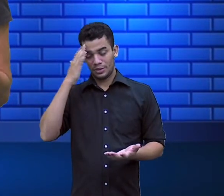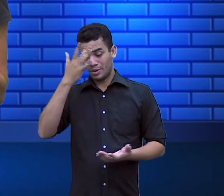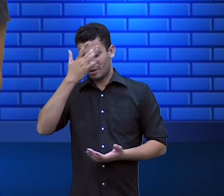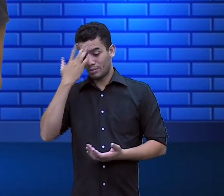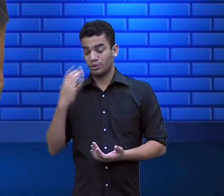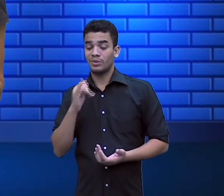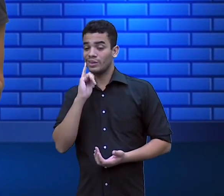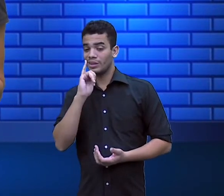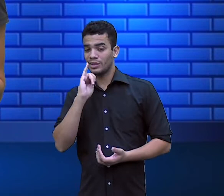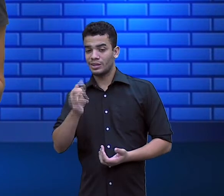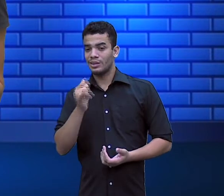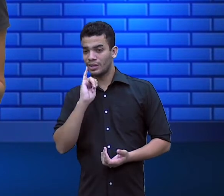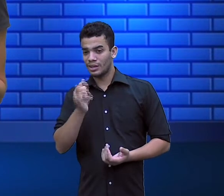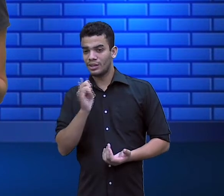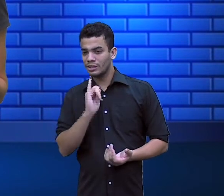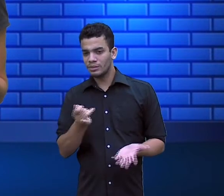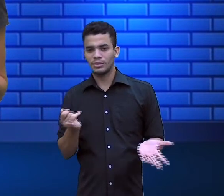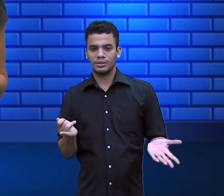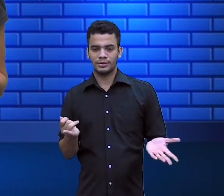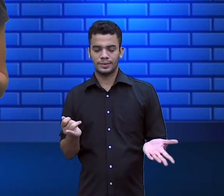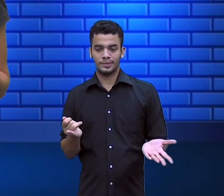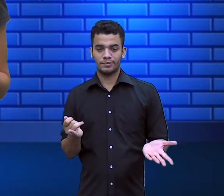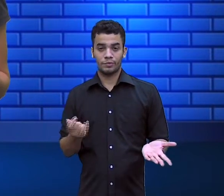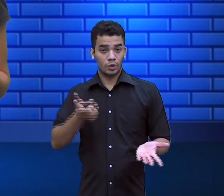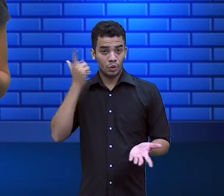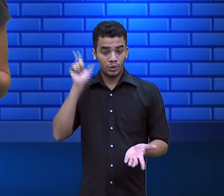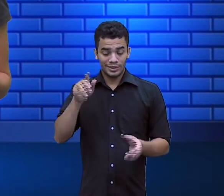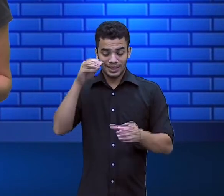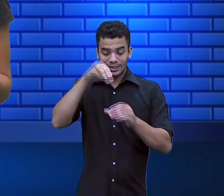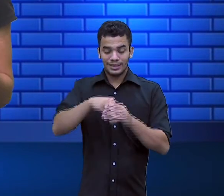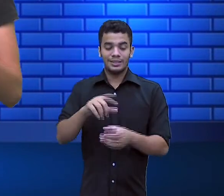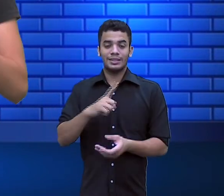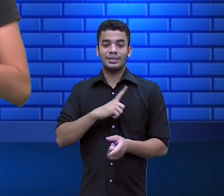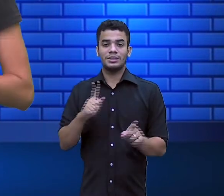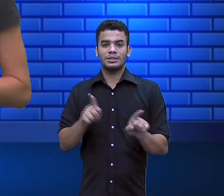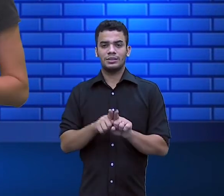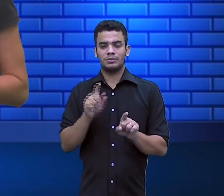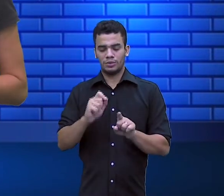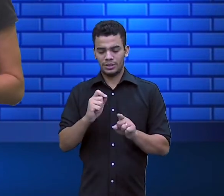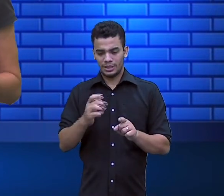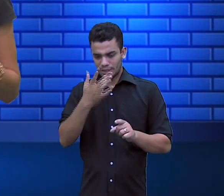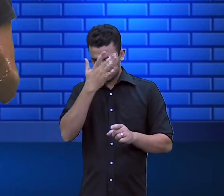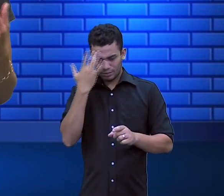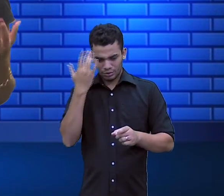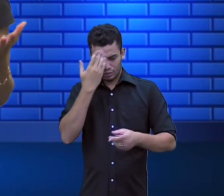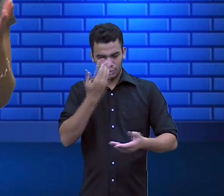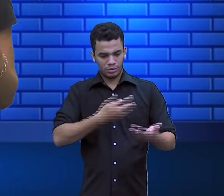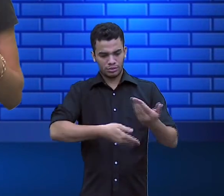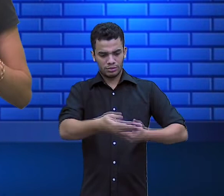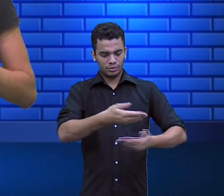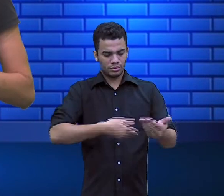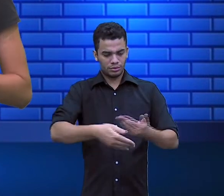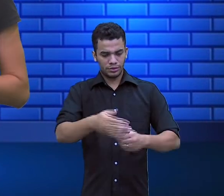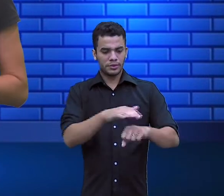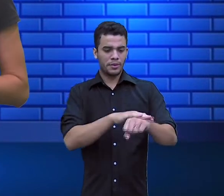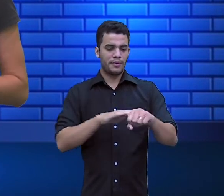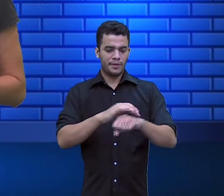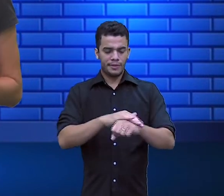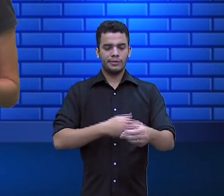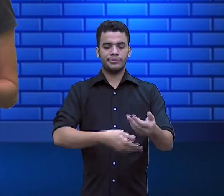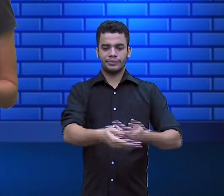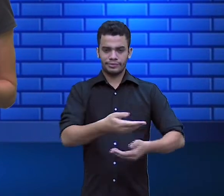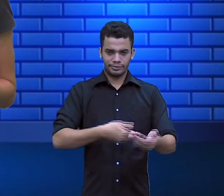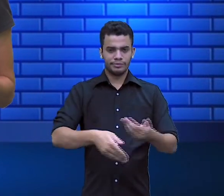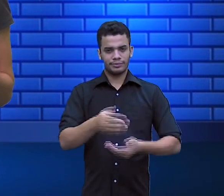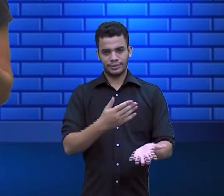E pode haver diálogos com a presença do discurso direto. Então, temos essas